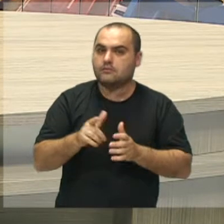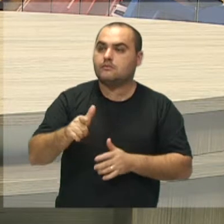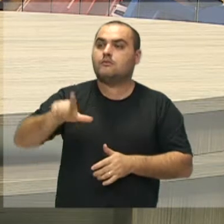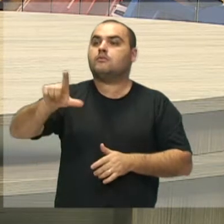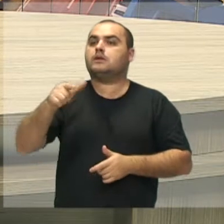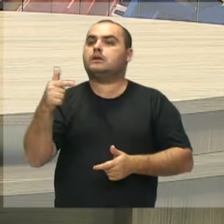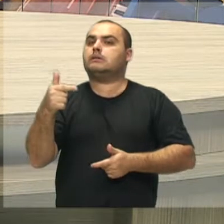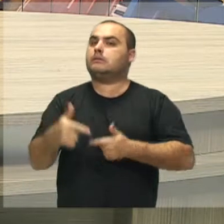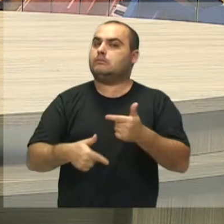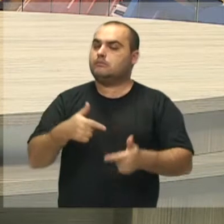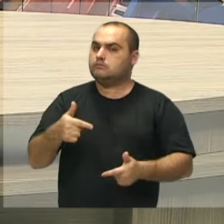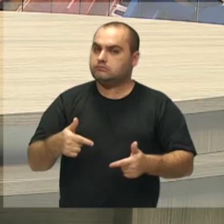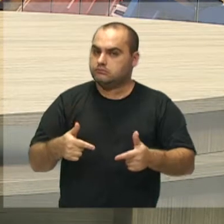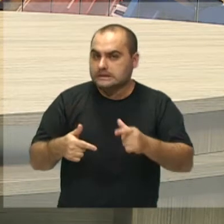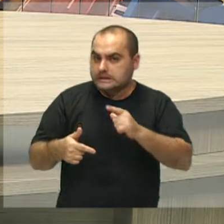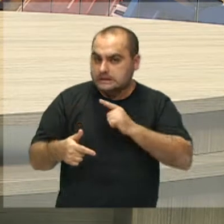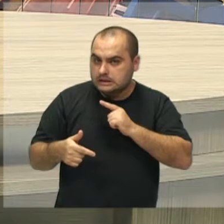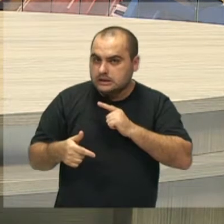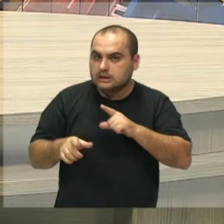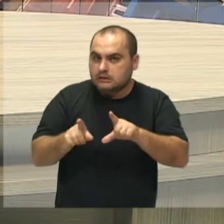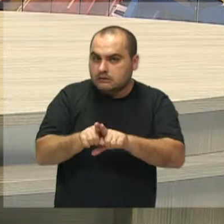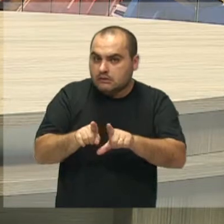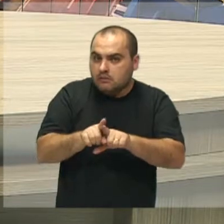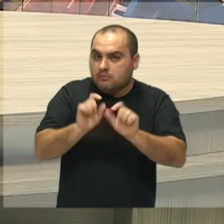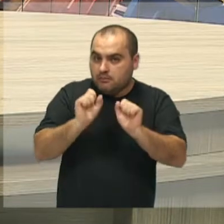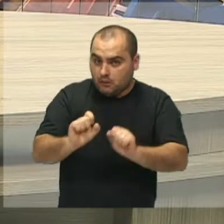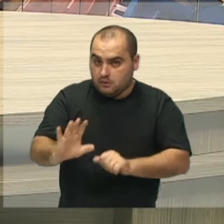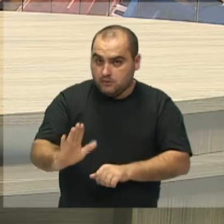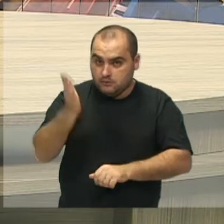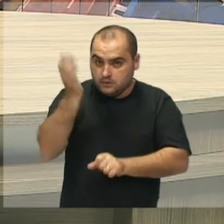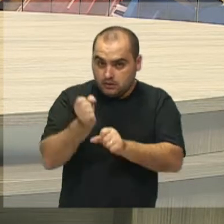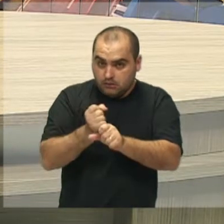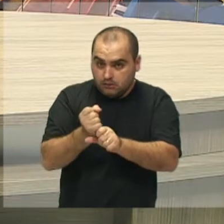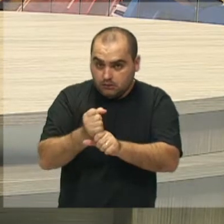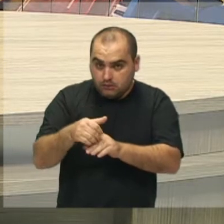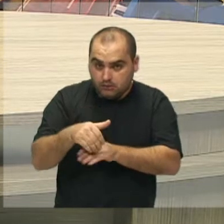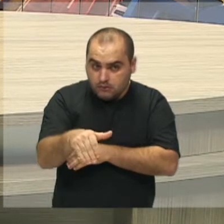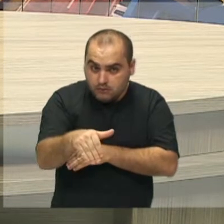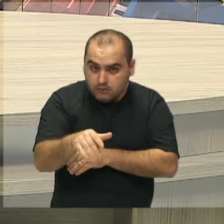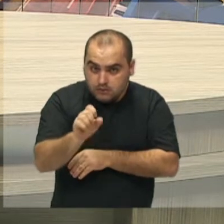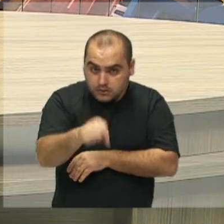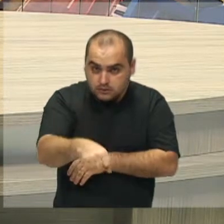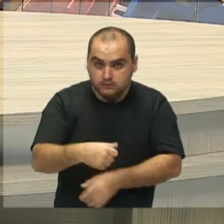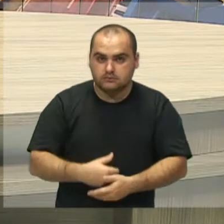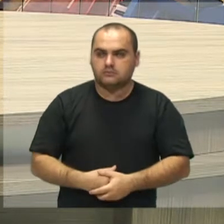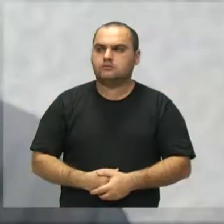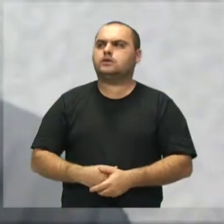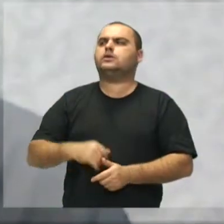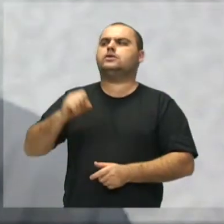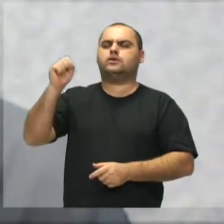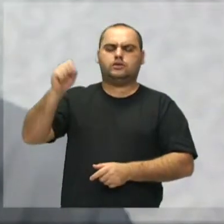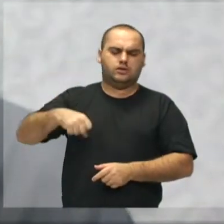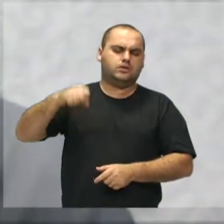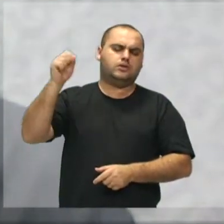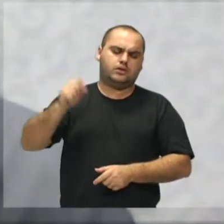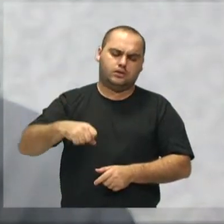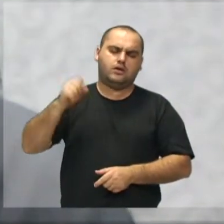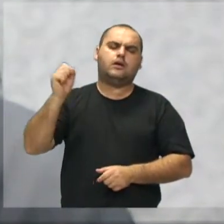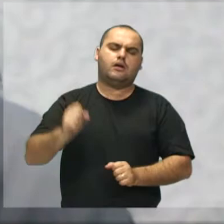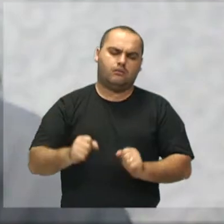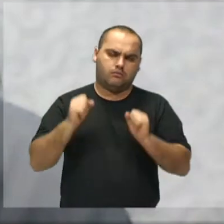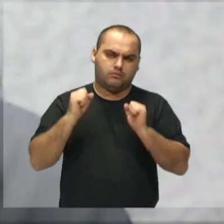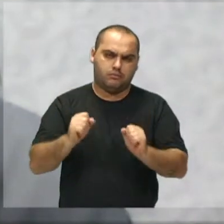demandas também podem surgir nos próximos anos? Podem sim, Maurício. Se nós olharmos